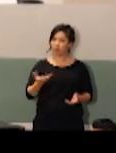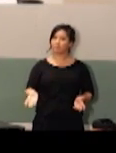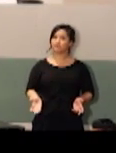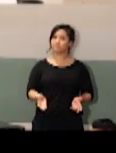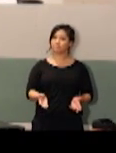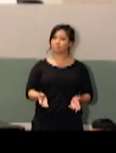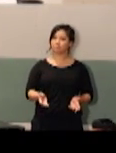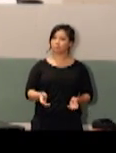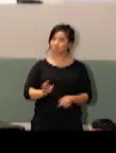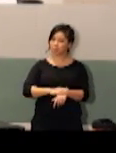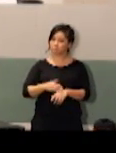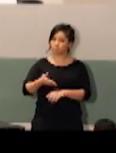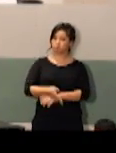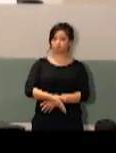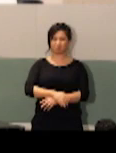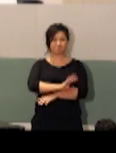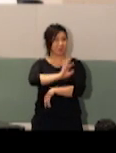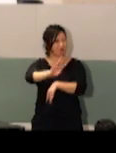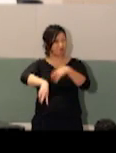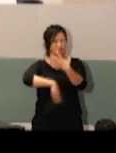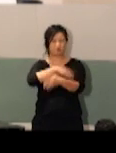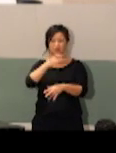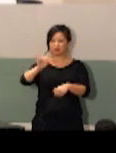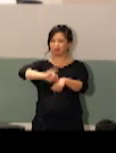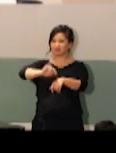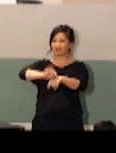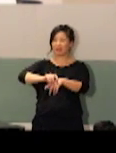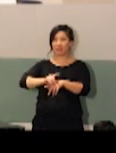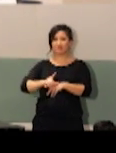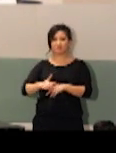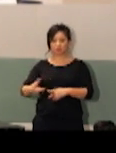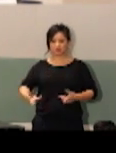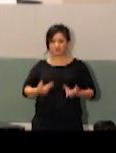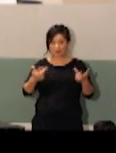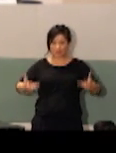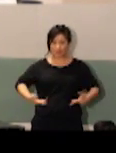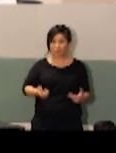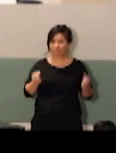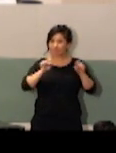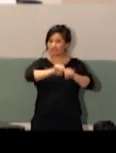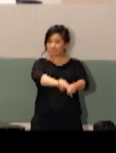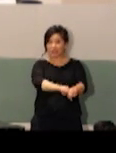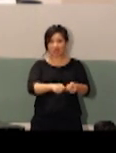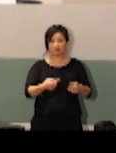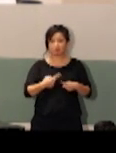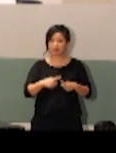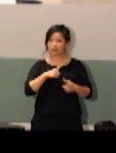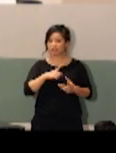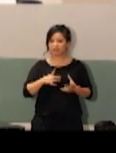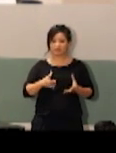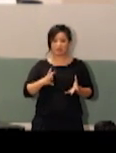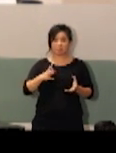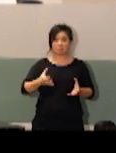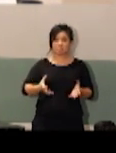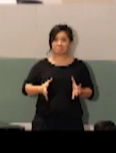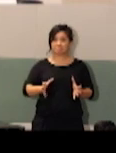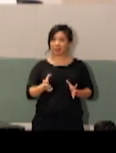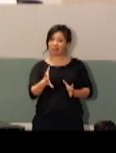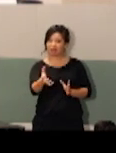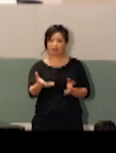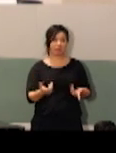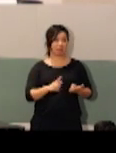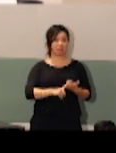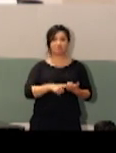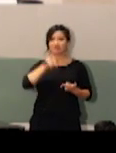Chovia dentro do centro cirúrgico fechado por contaminação de piolho de pombo. O Hospital de Planaltina, uma tragédia humana, as